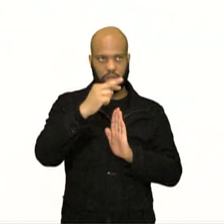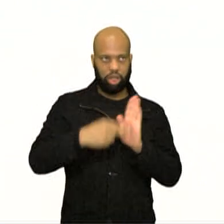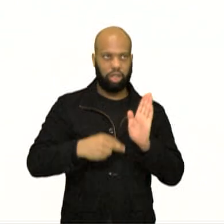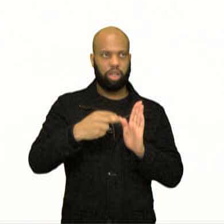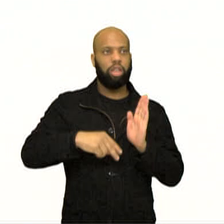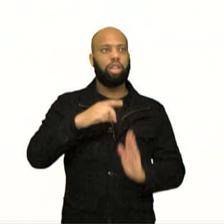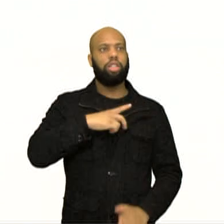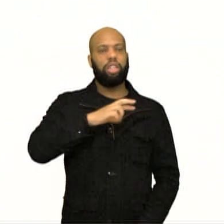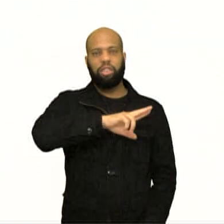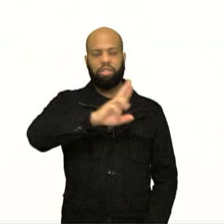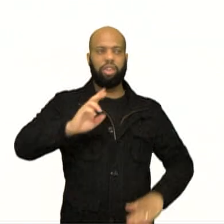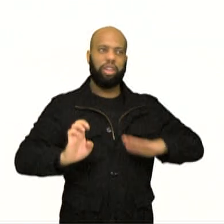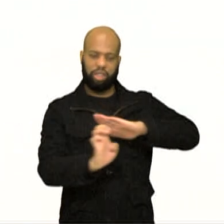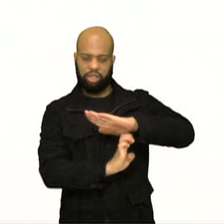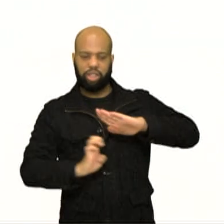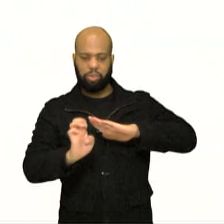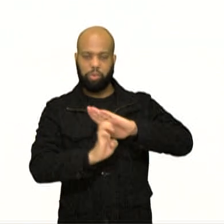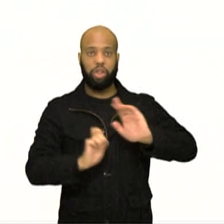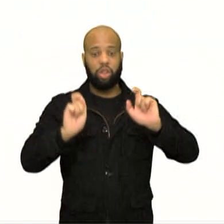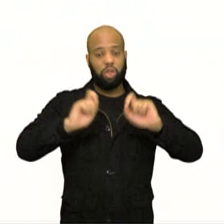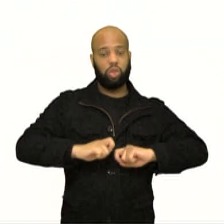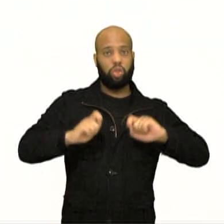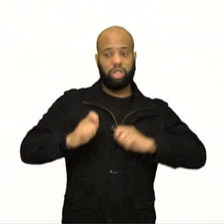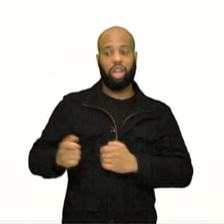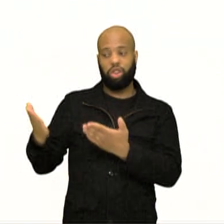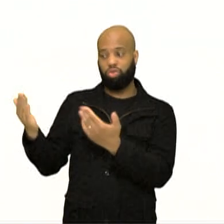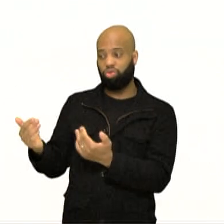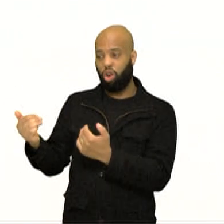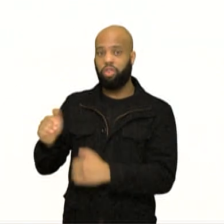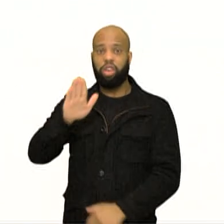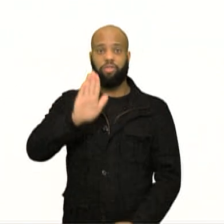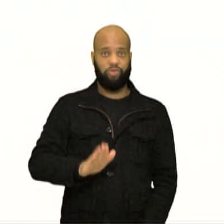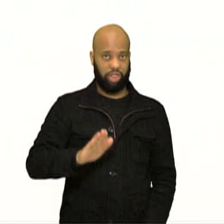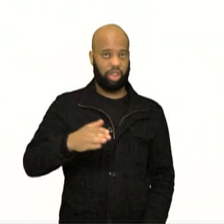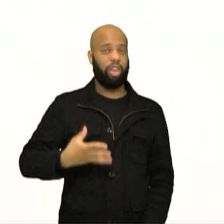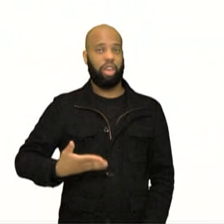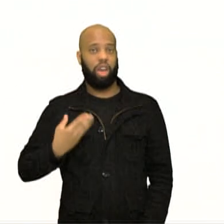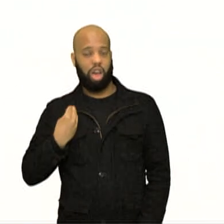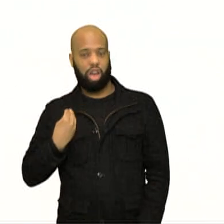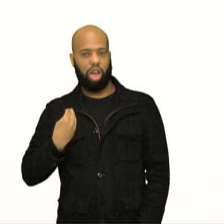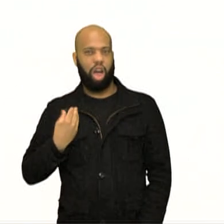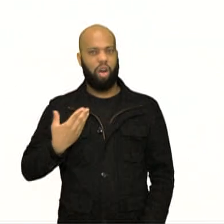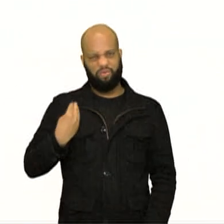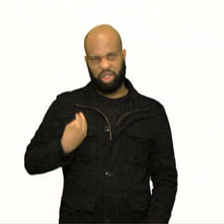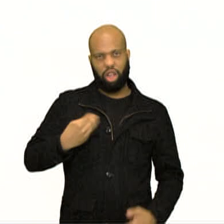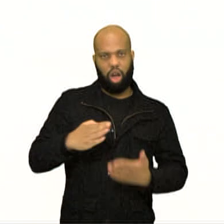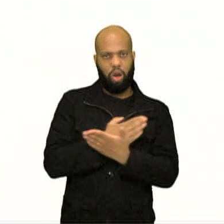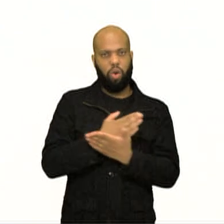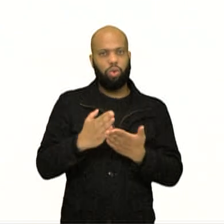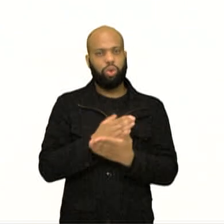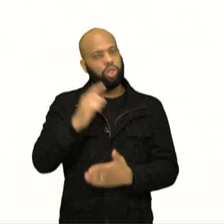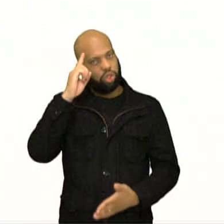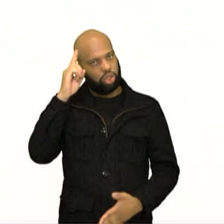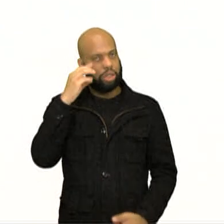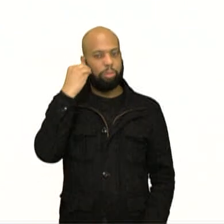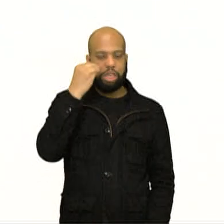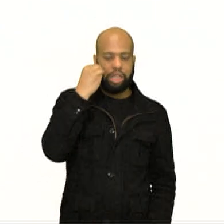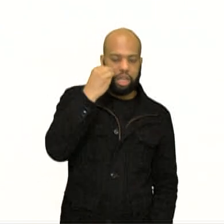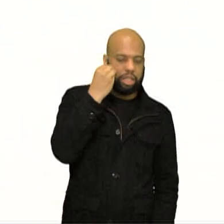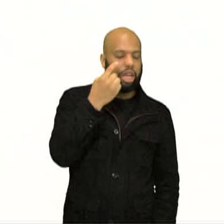Muitas empresas já permitem que jovens passem alguns dias por lá para conhecer as várias opções de cada